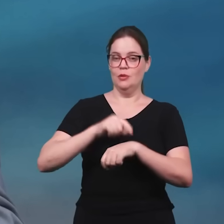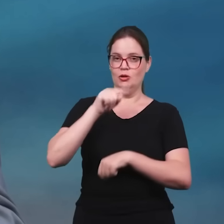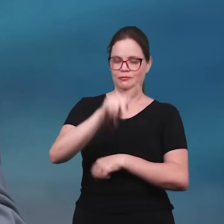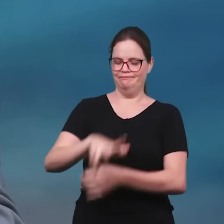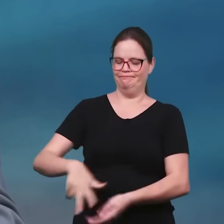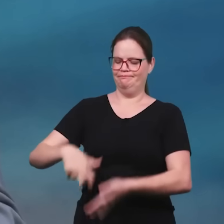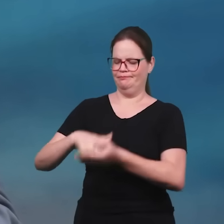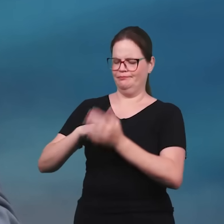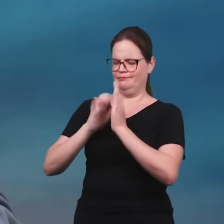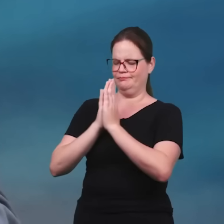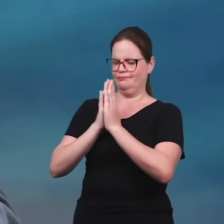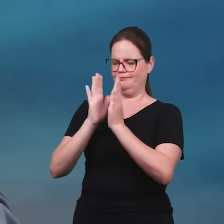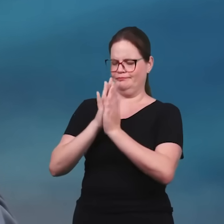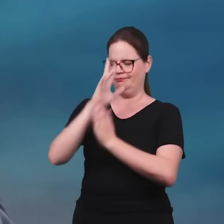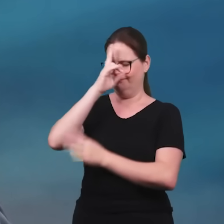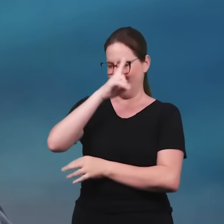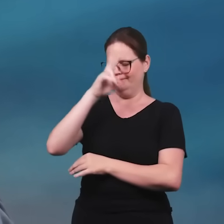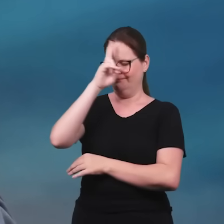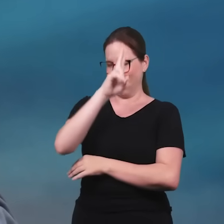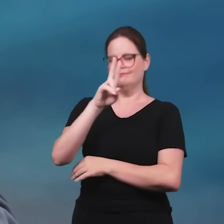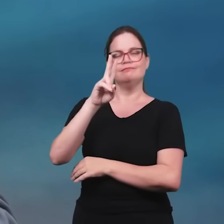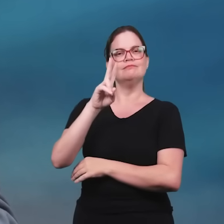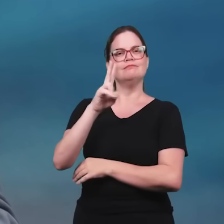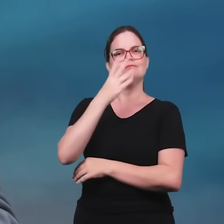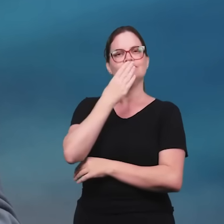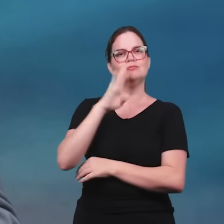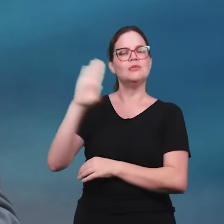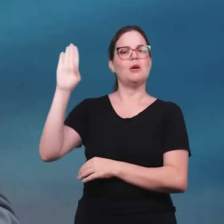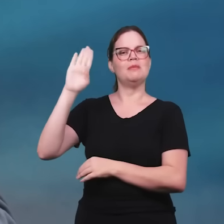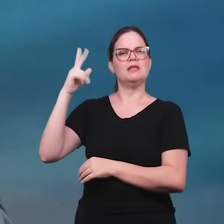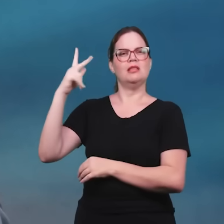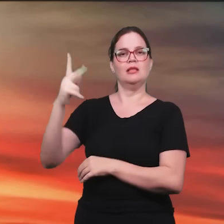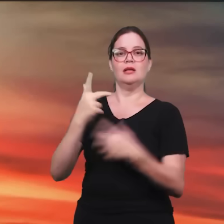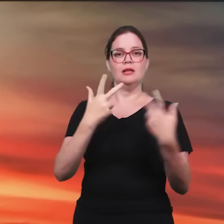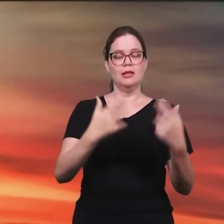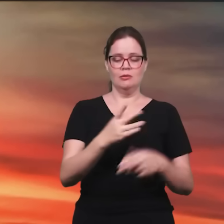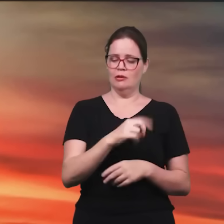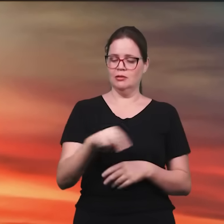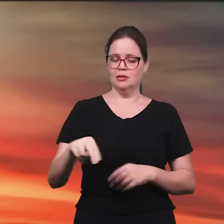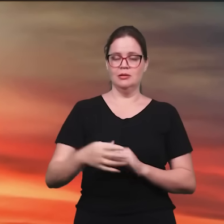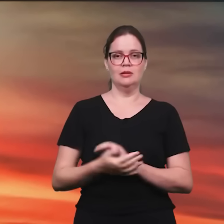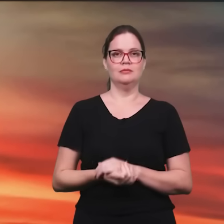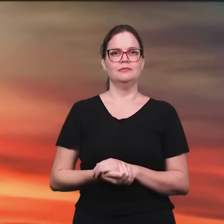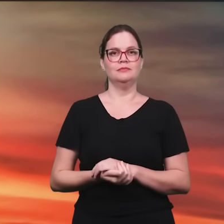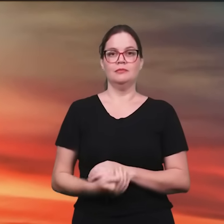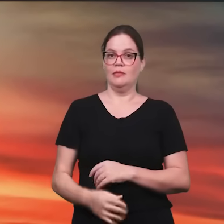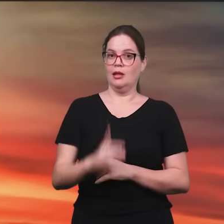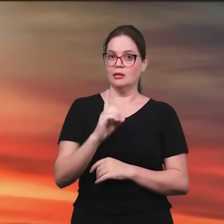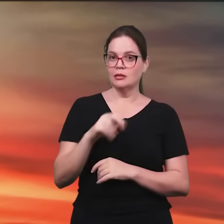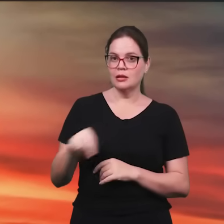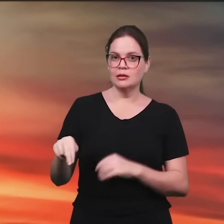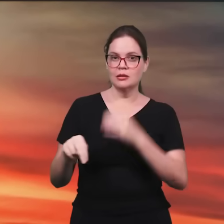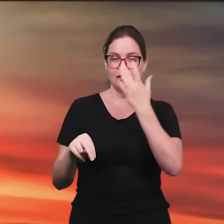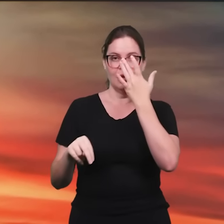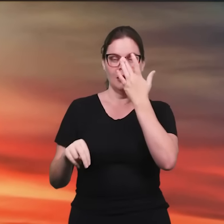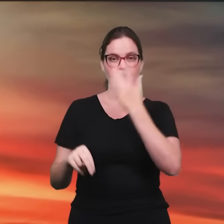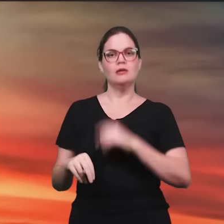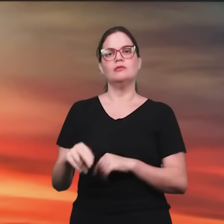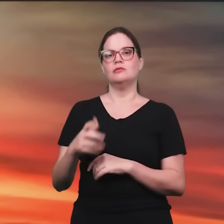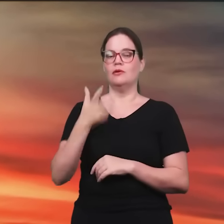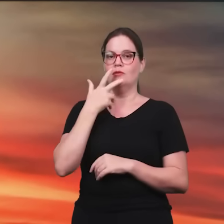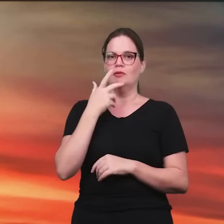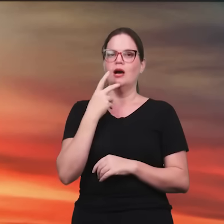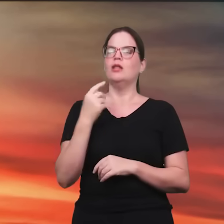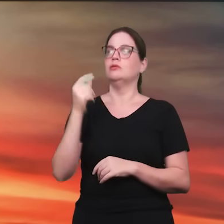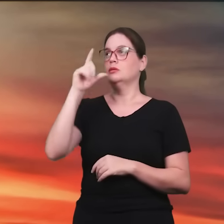súplica diante do Senhor. Você vai aos pés dele como Daniel fez. Daniel, isso há uma